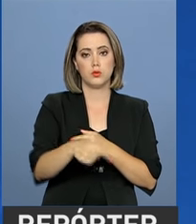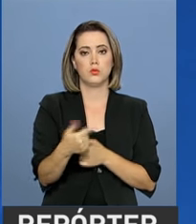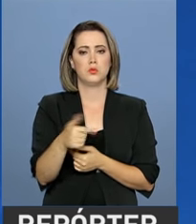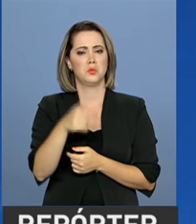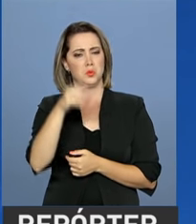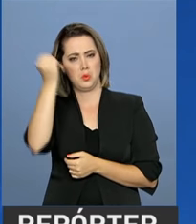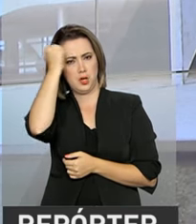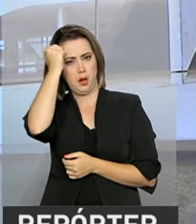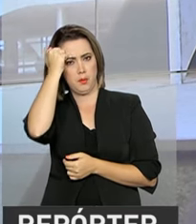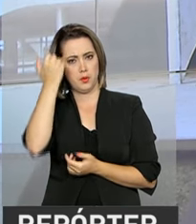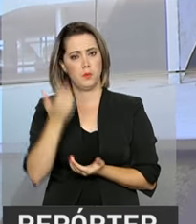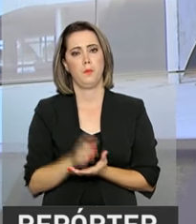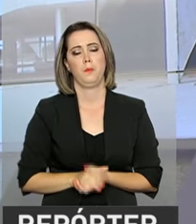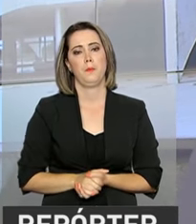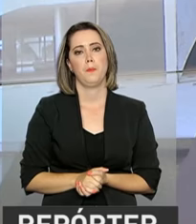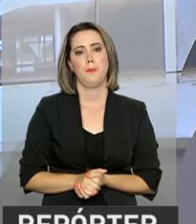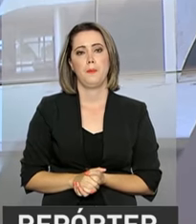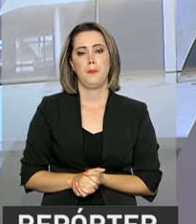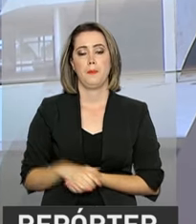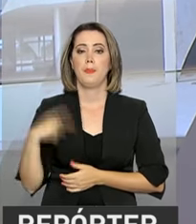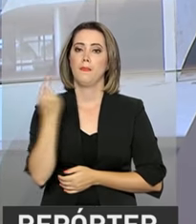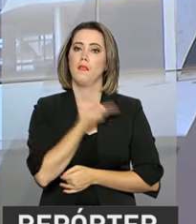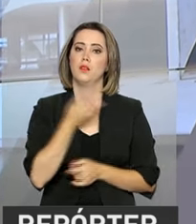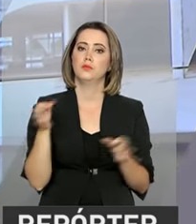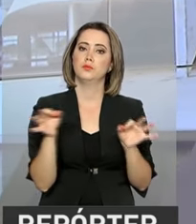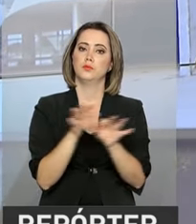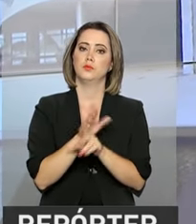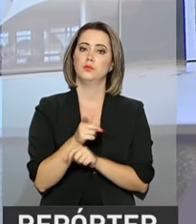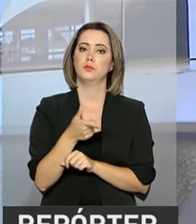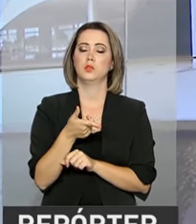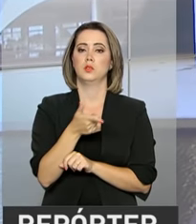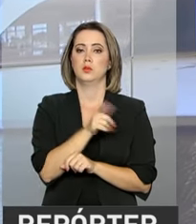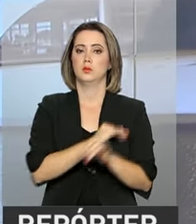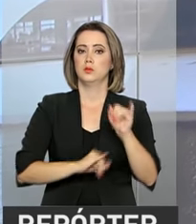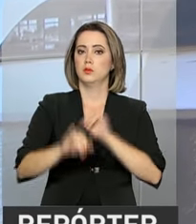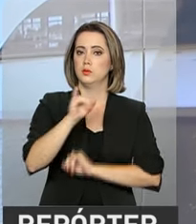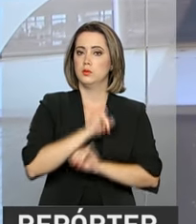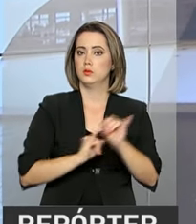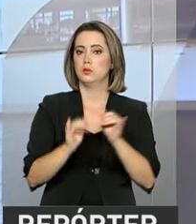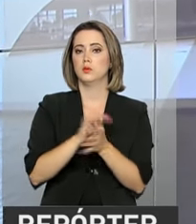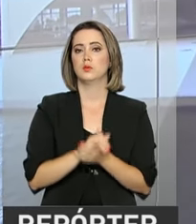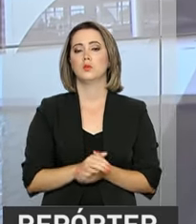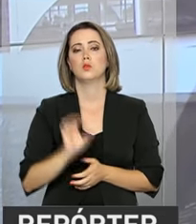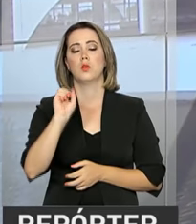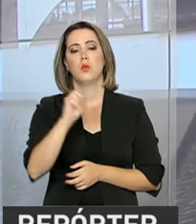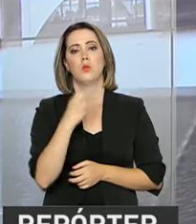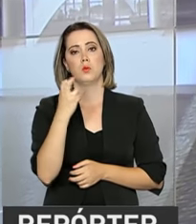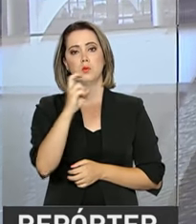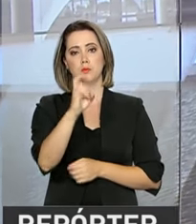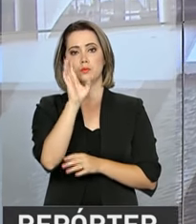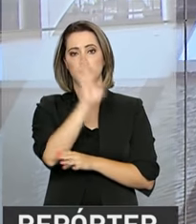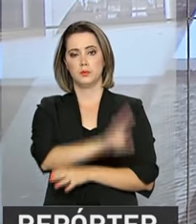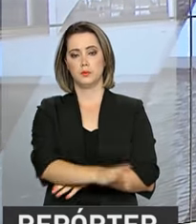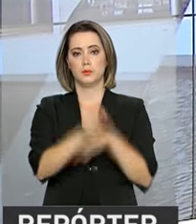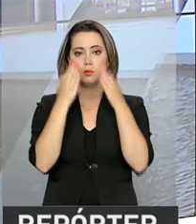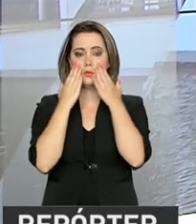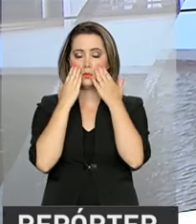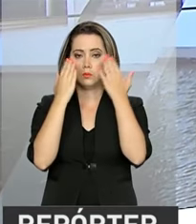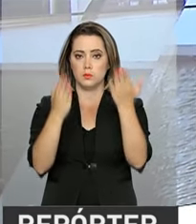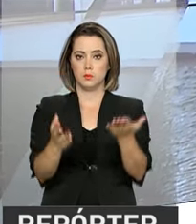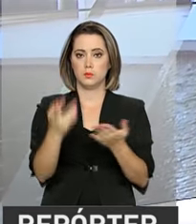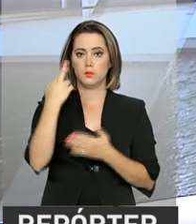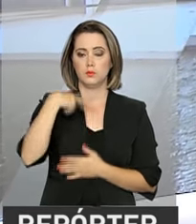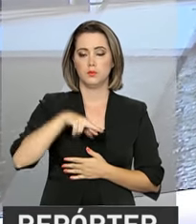se arrependerá. Nós ficamos por aqui e podemos voltar a qualquer momento com mais informações ou às 5 da tarde